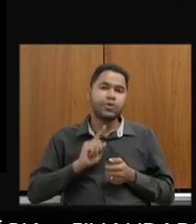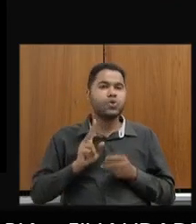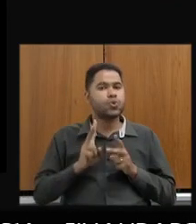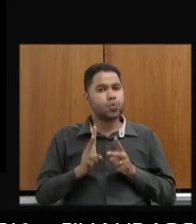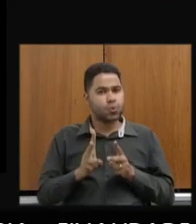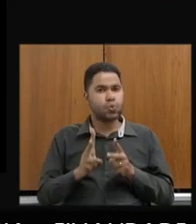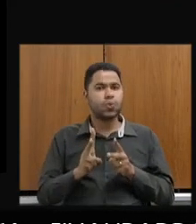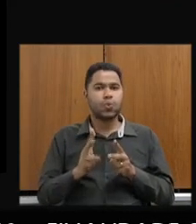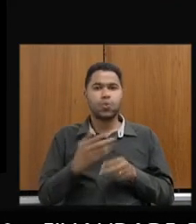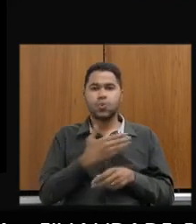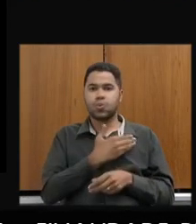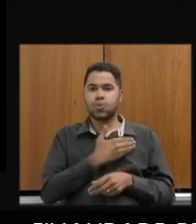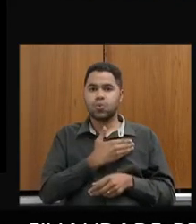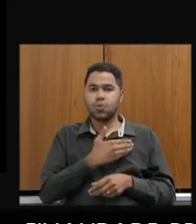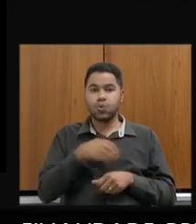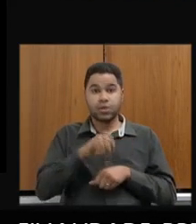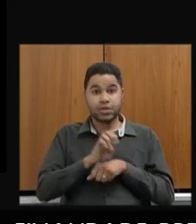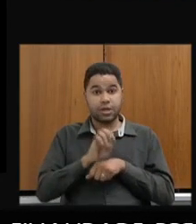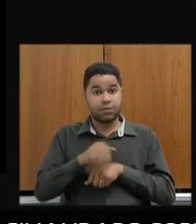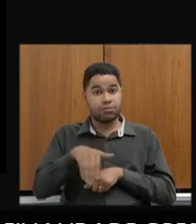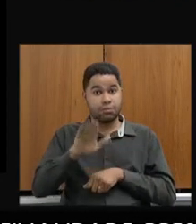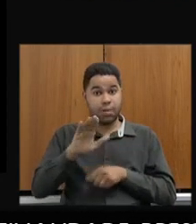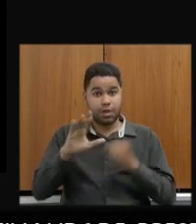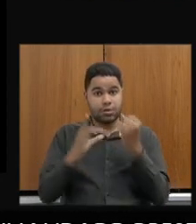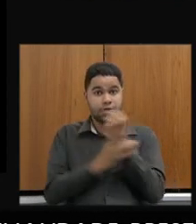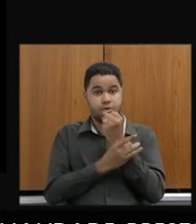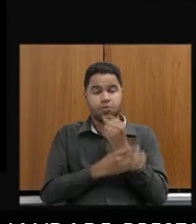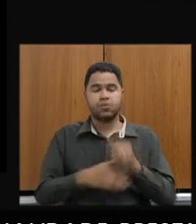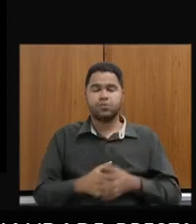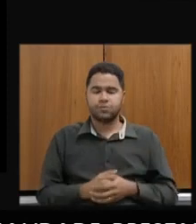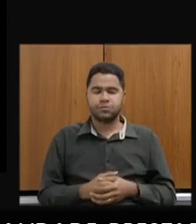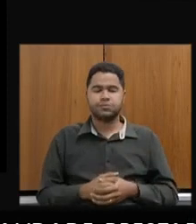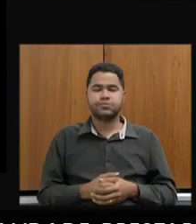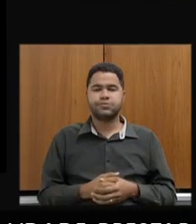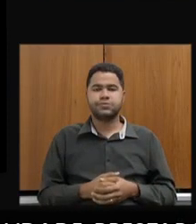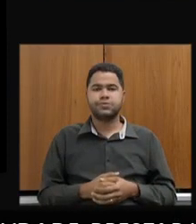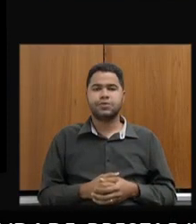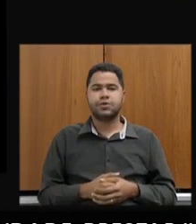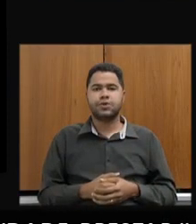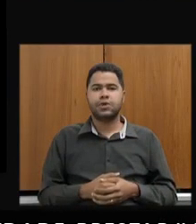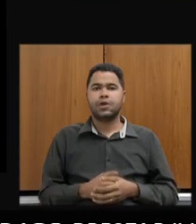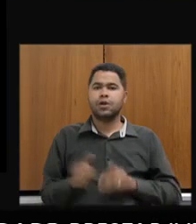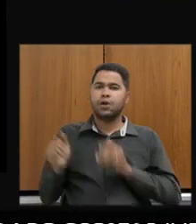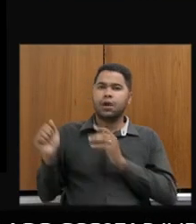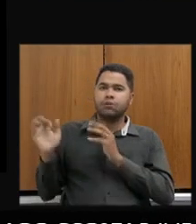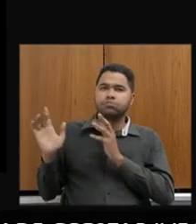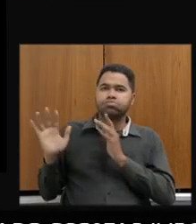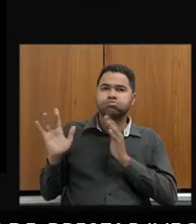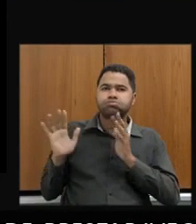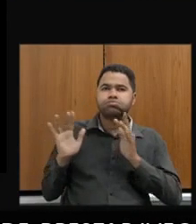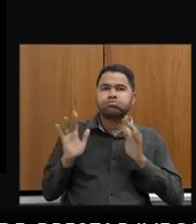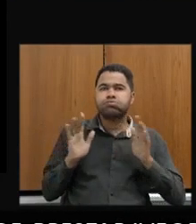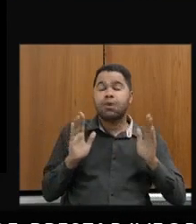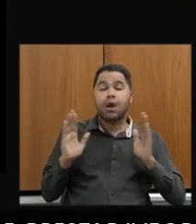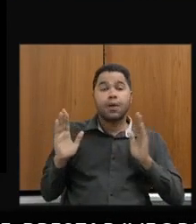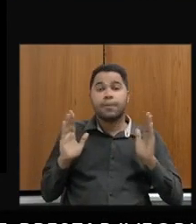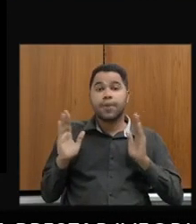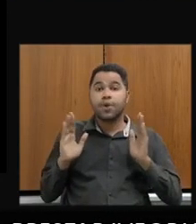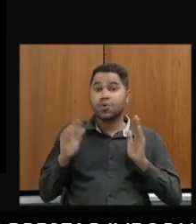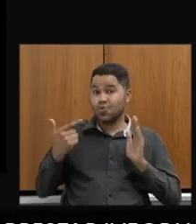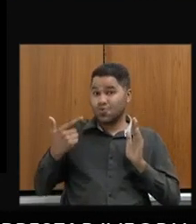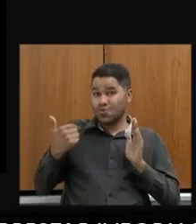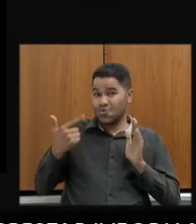continuar sendo o estado mais seguro da Federação pode passar durante doenças período nós fizemos 12